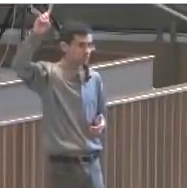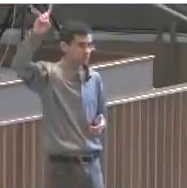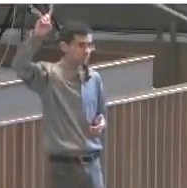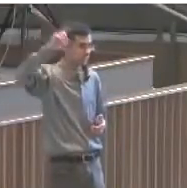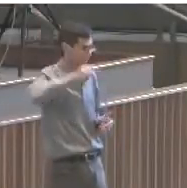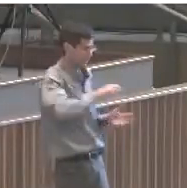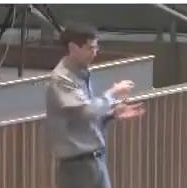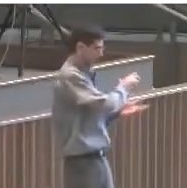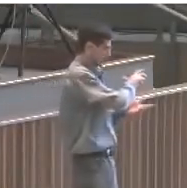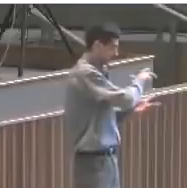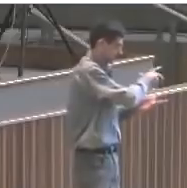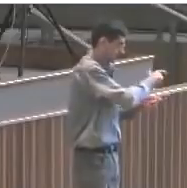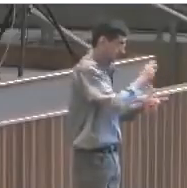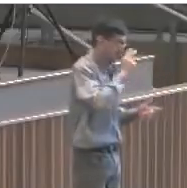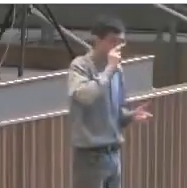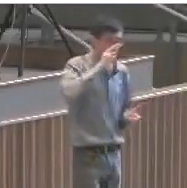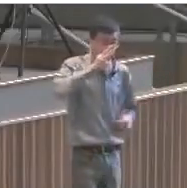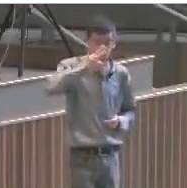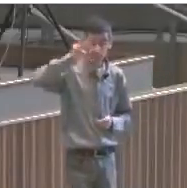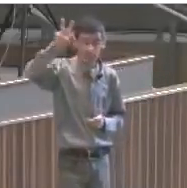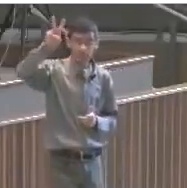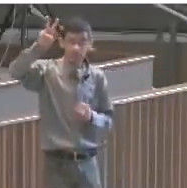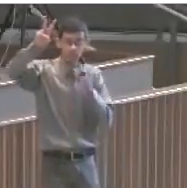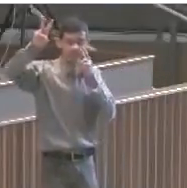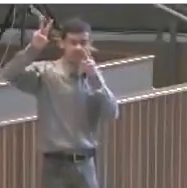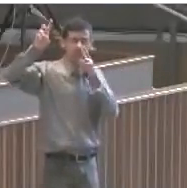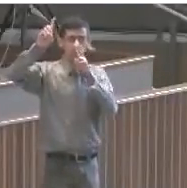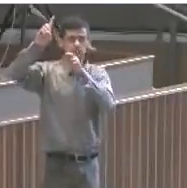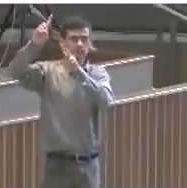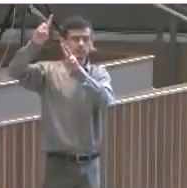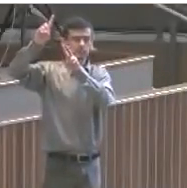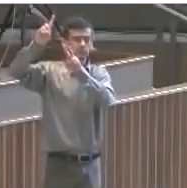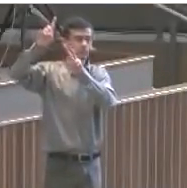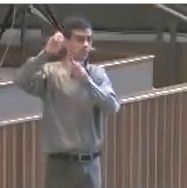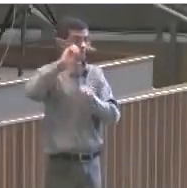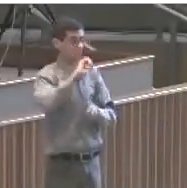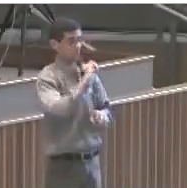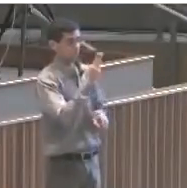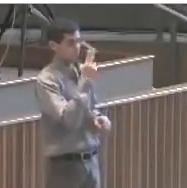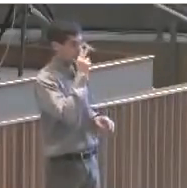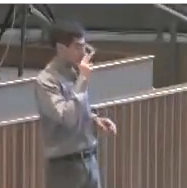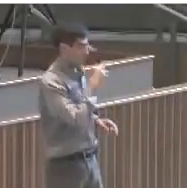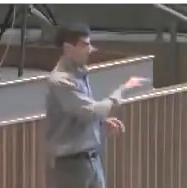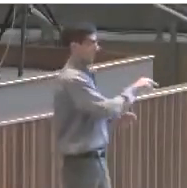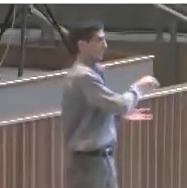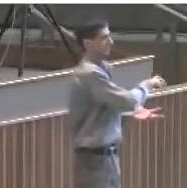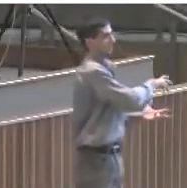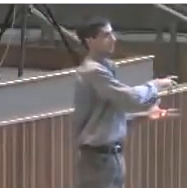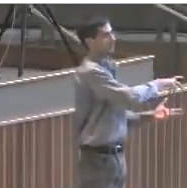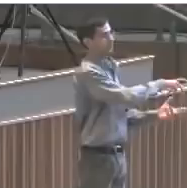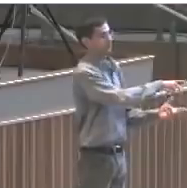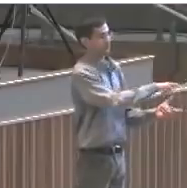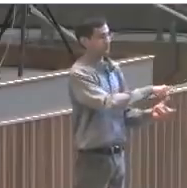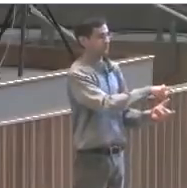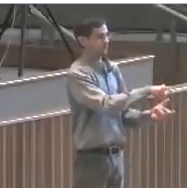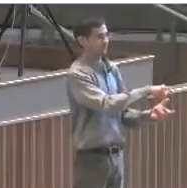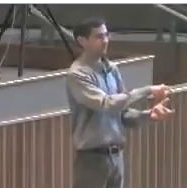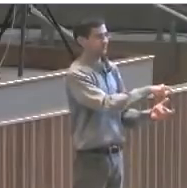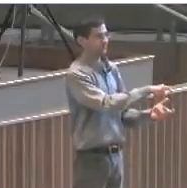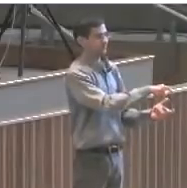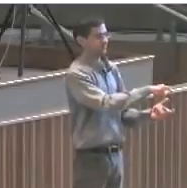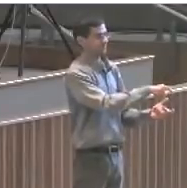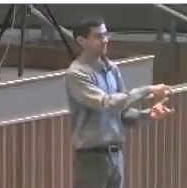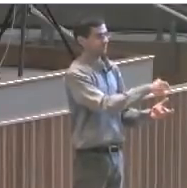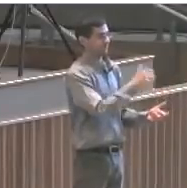olhar para a perspectiva de deus e olhar para a perspectiva do mundo o do diálogo a ele